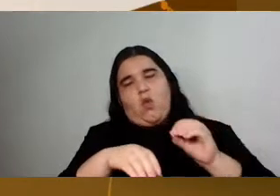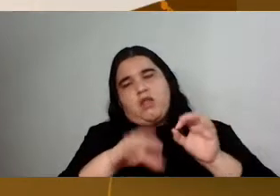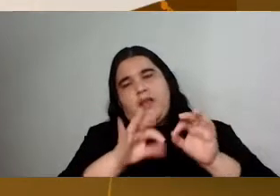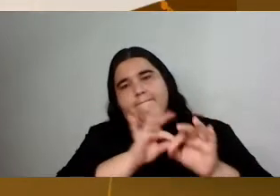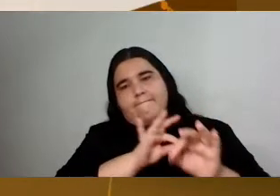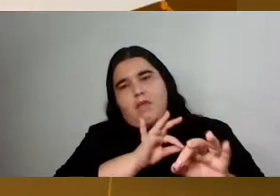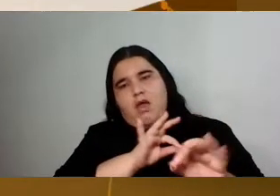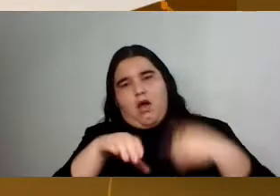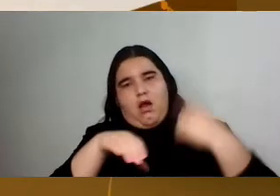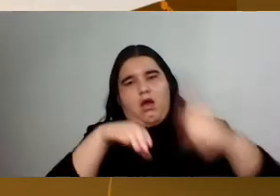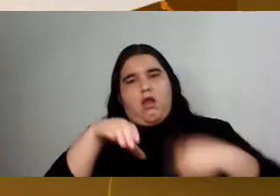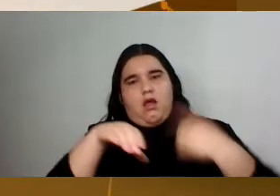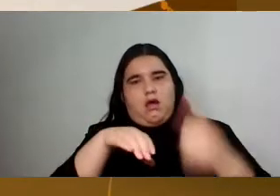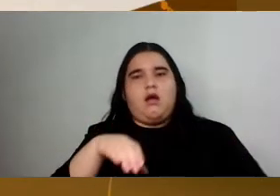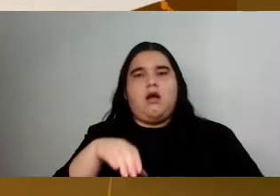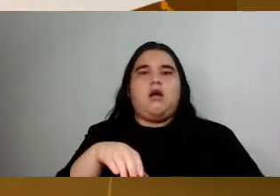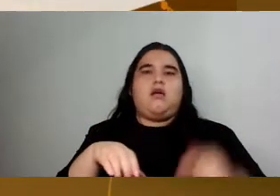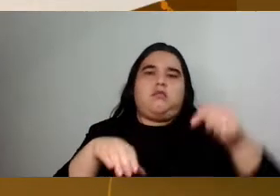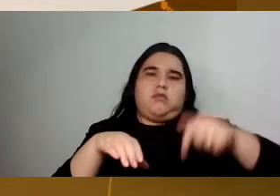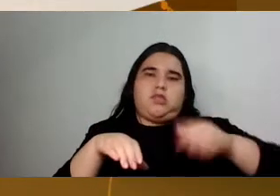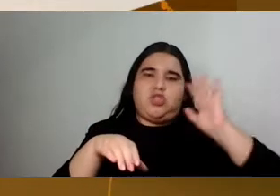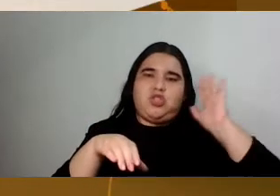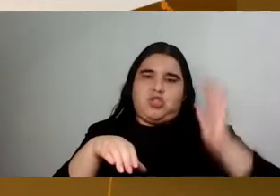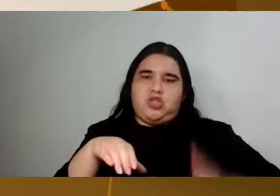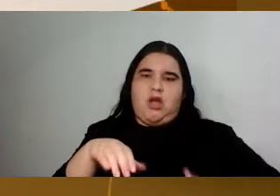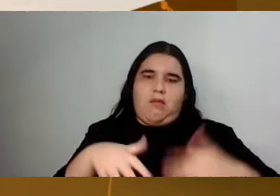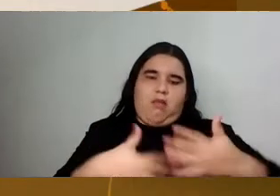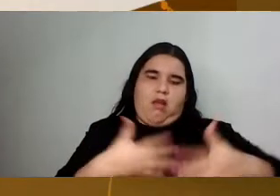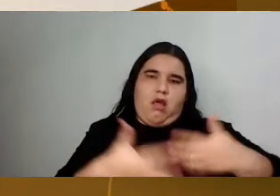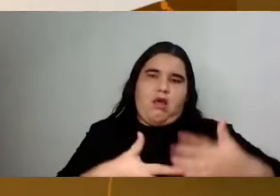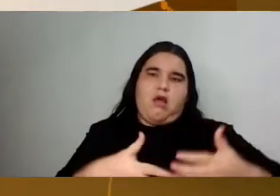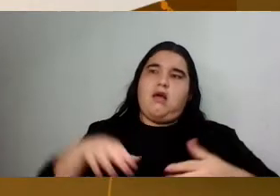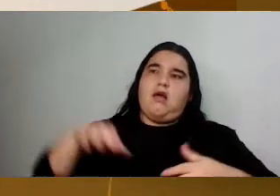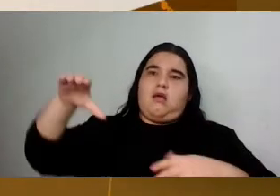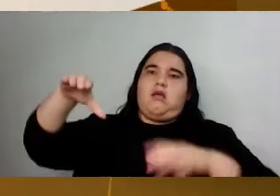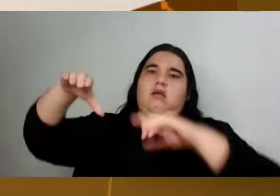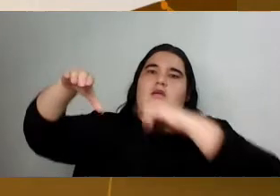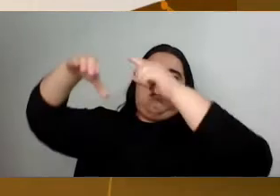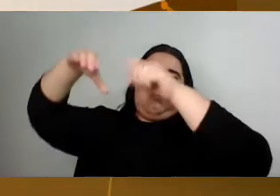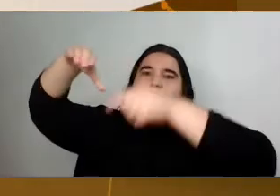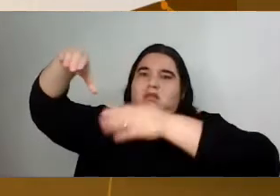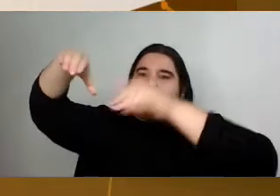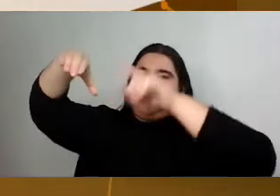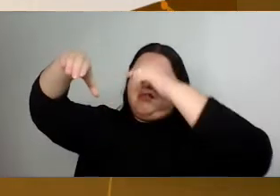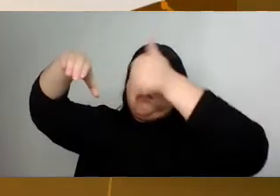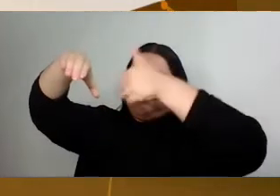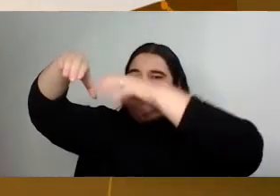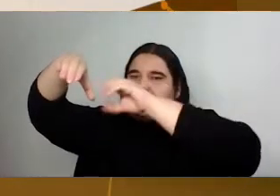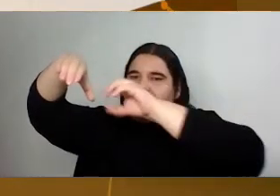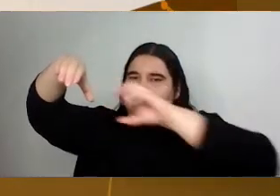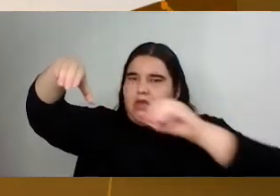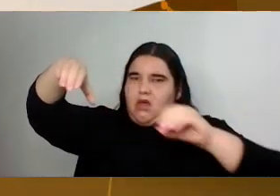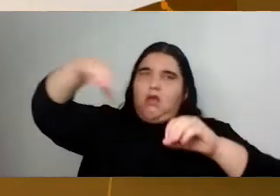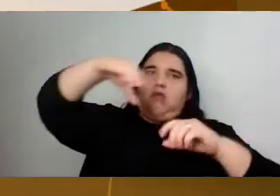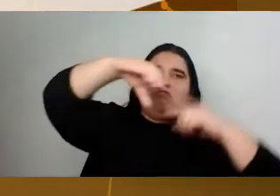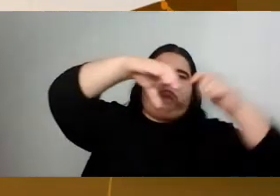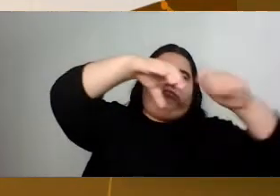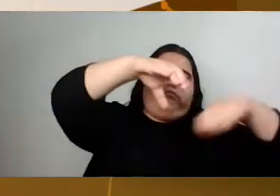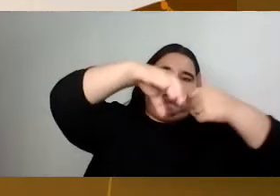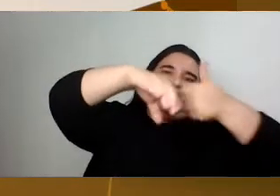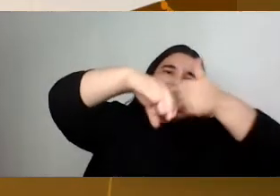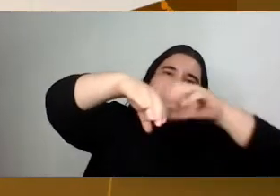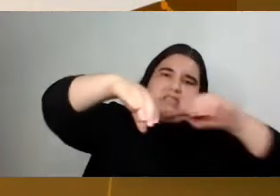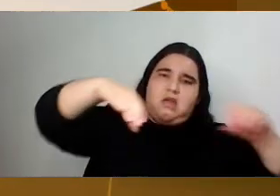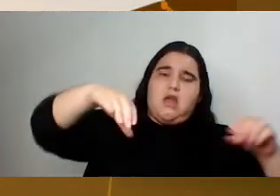metros já está aqui desenrolado, mais um de 100 e outro de 100. Então eu posso usar 50, 100, né, 200, 300,